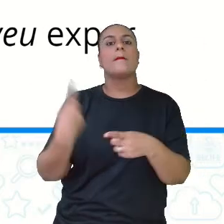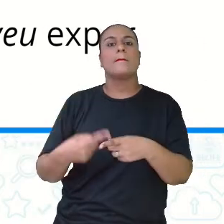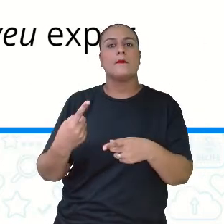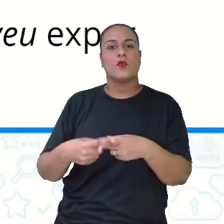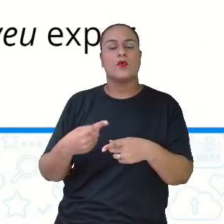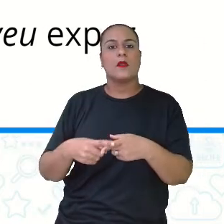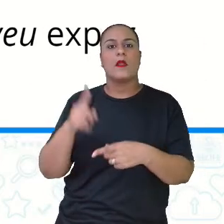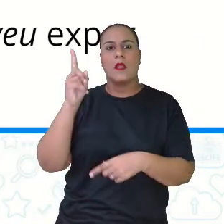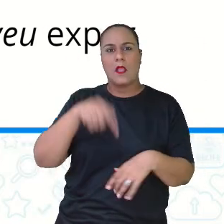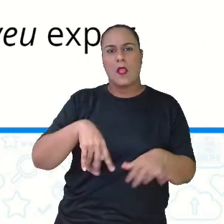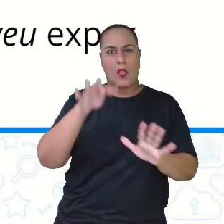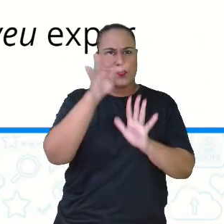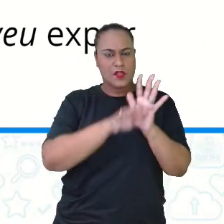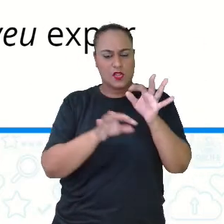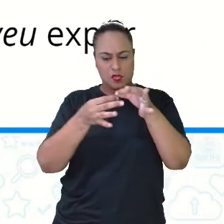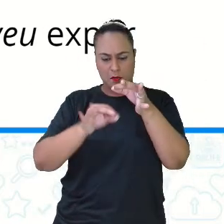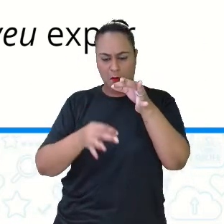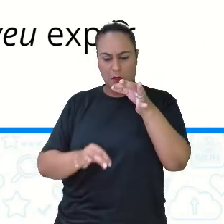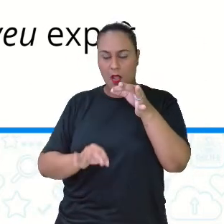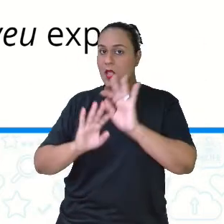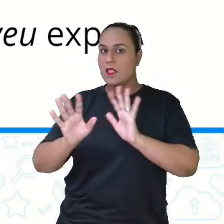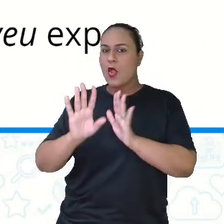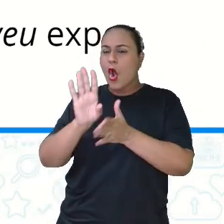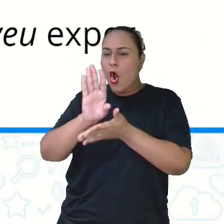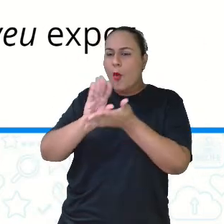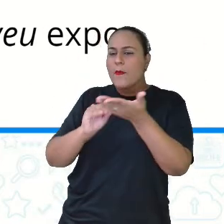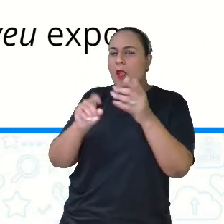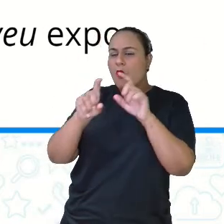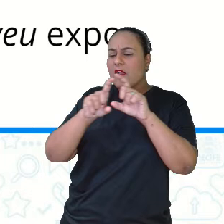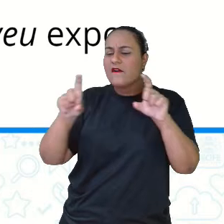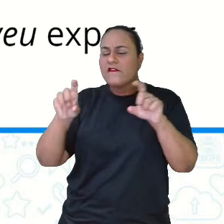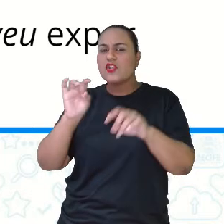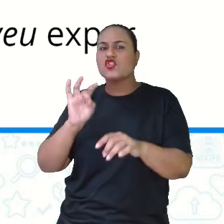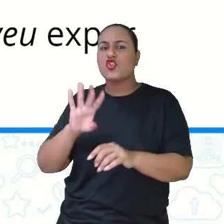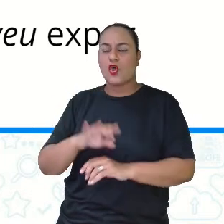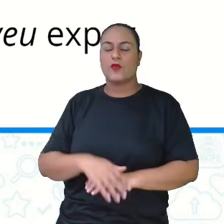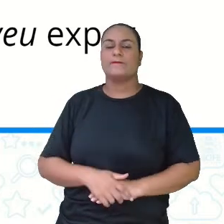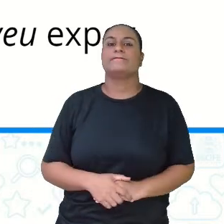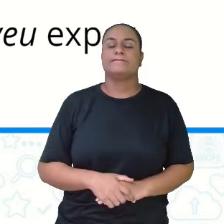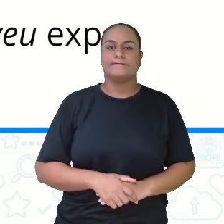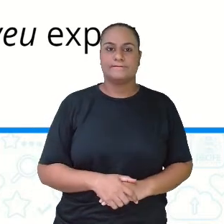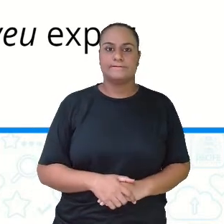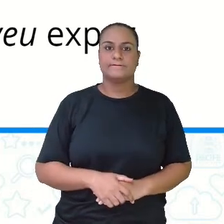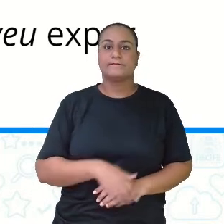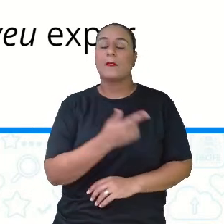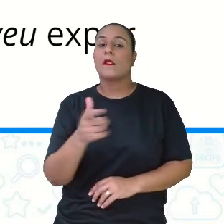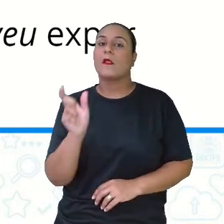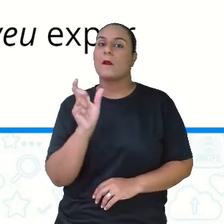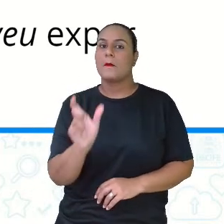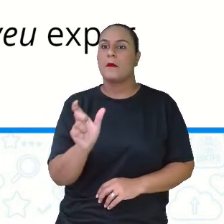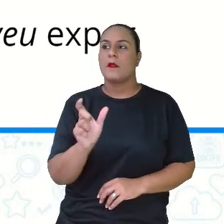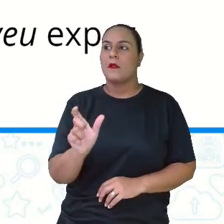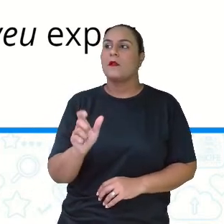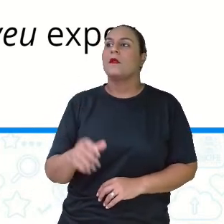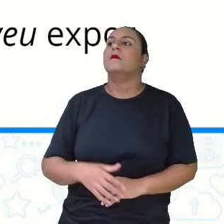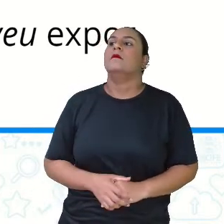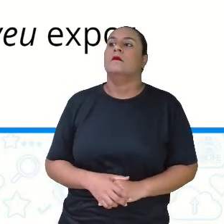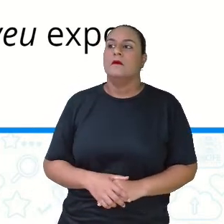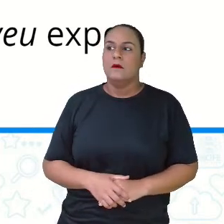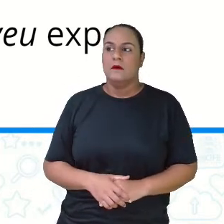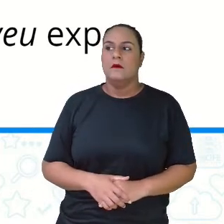porque não é um texto inteiro, é um trecho do texto, uma referenciazinha só. E aí, a outra palavra diz, um rato jovem